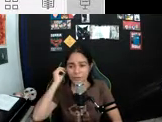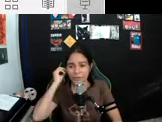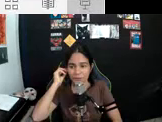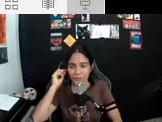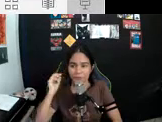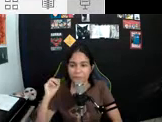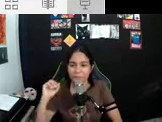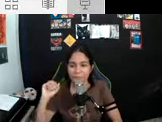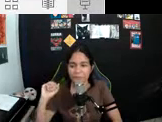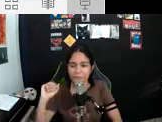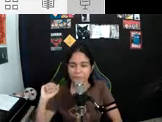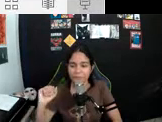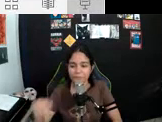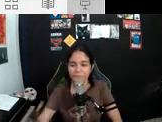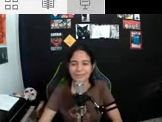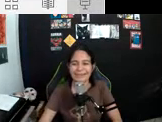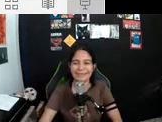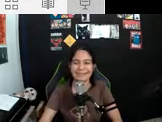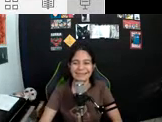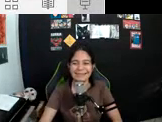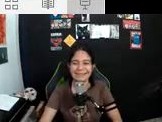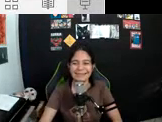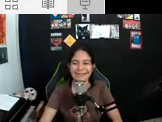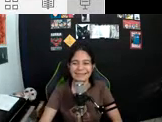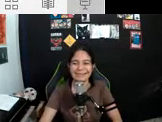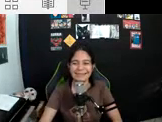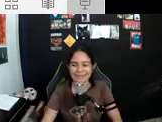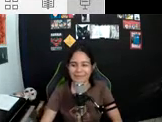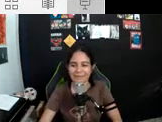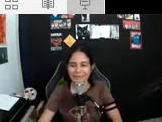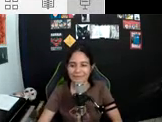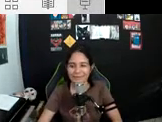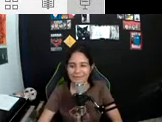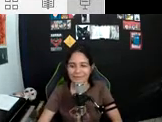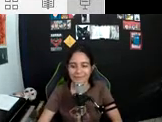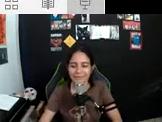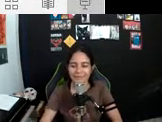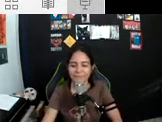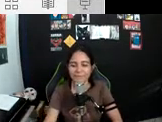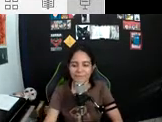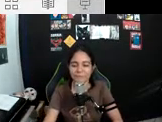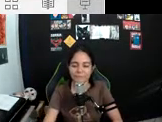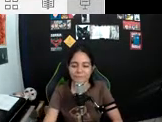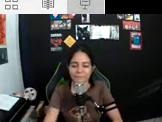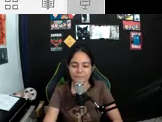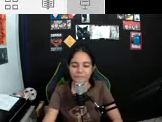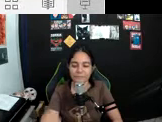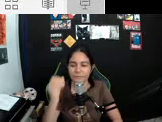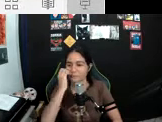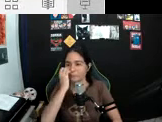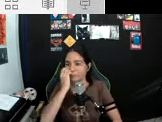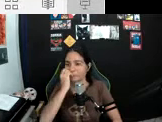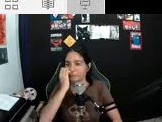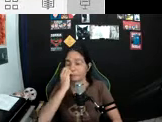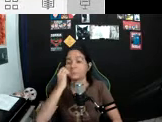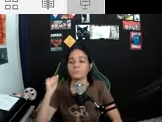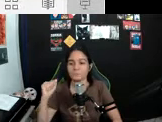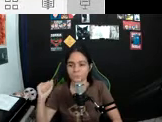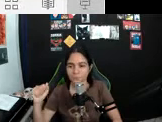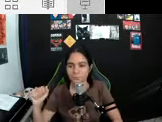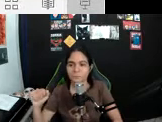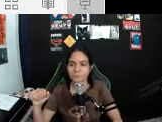Métodos... Oi? Não, pode falar, professor. Eu poderia falar sobre a alteração, né? A questão da Covid, que